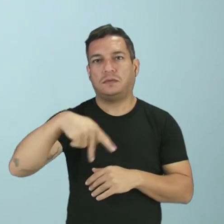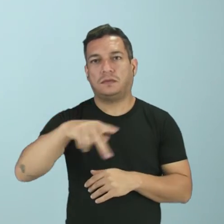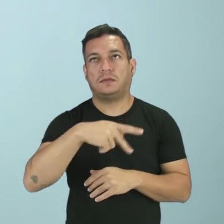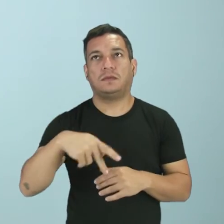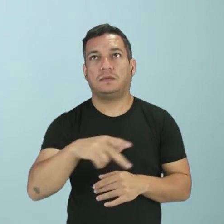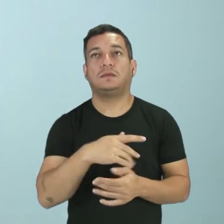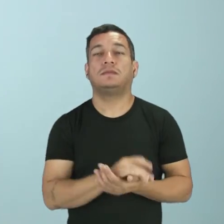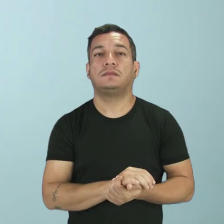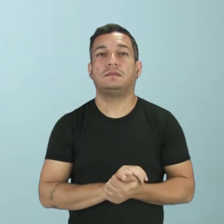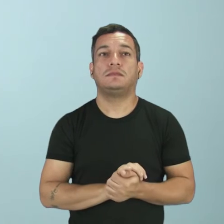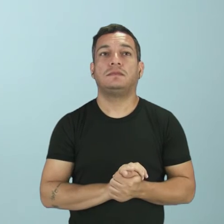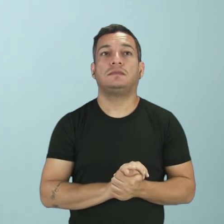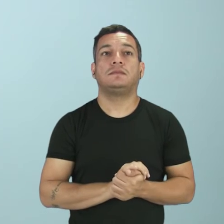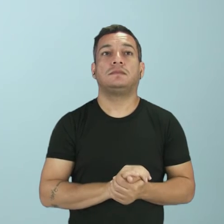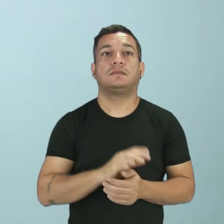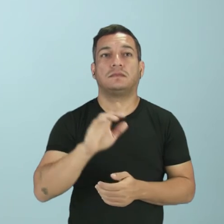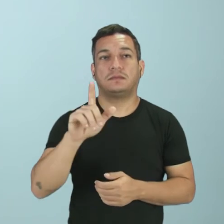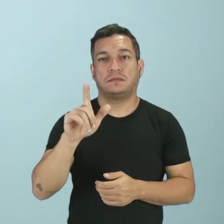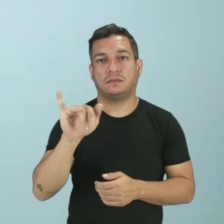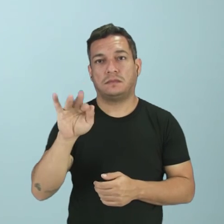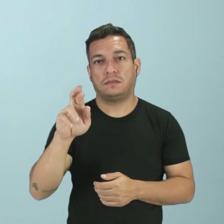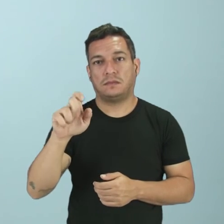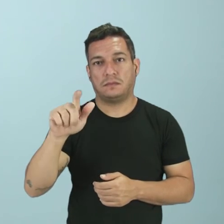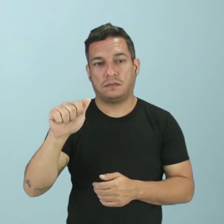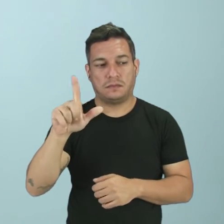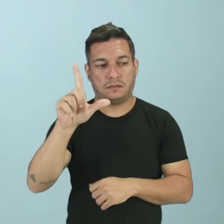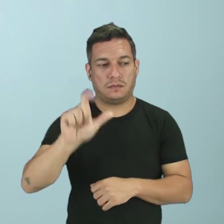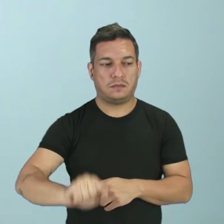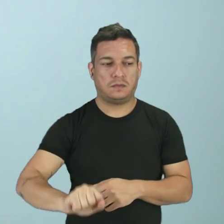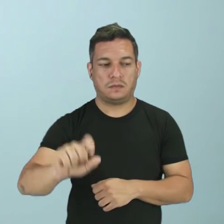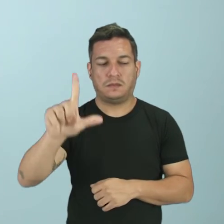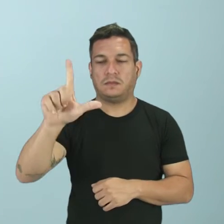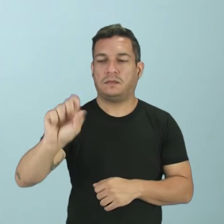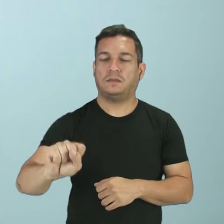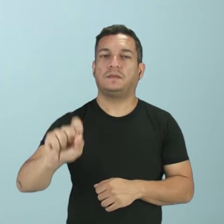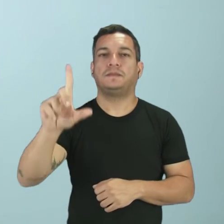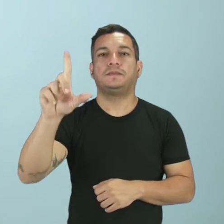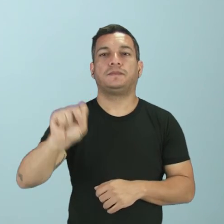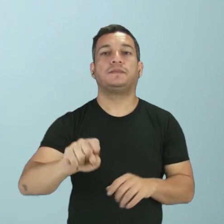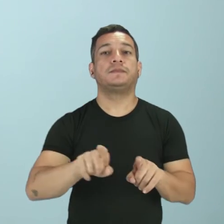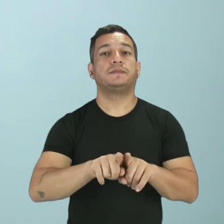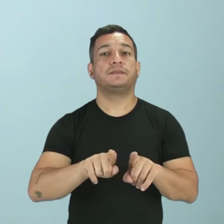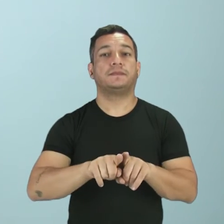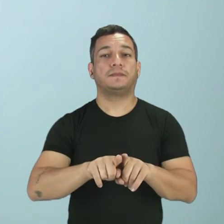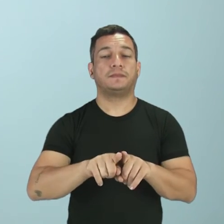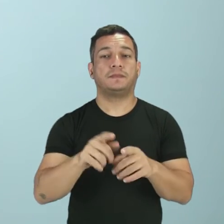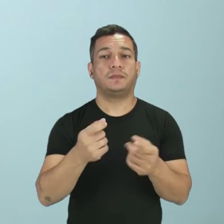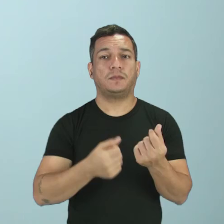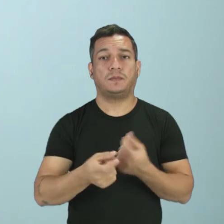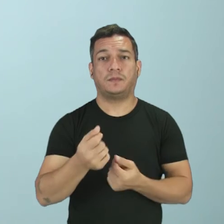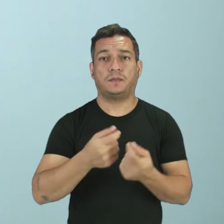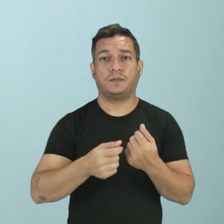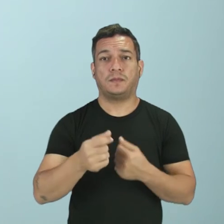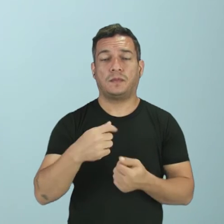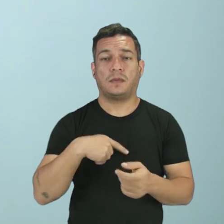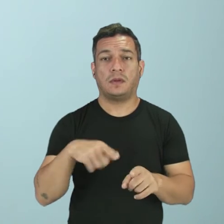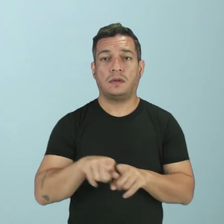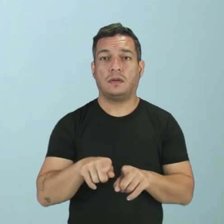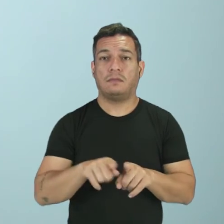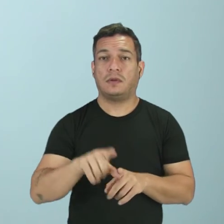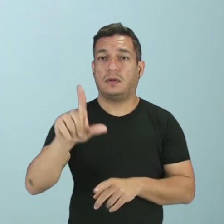países. O liberalismo também, né? Que além do liberalismo econômico,